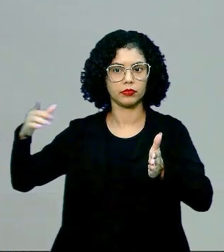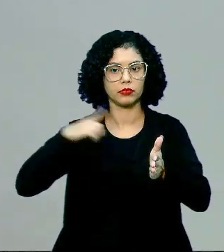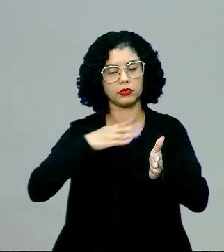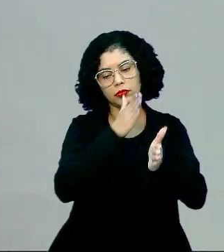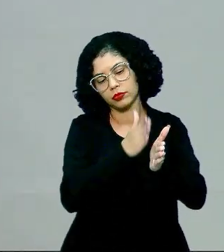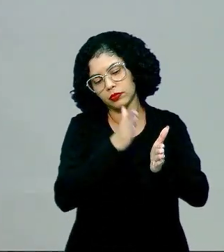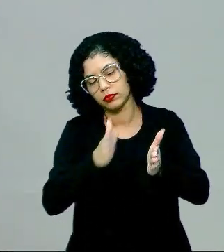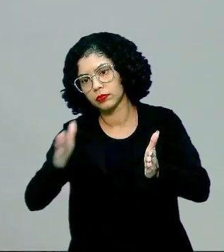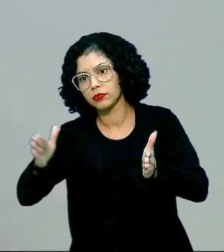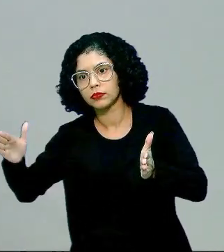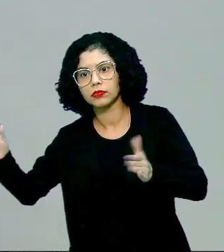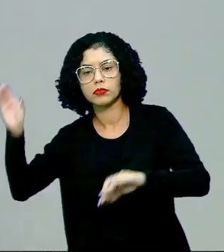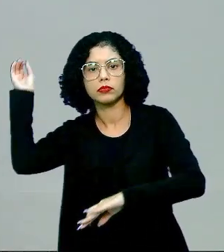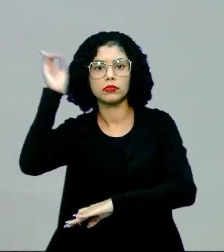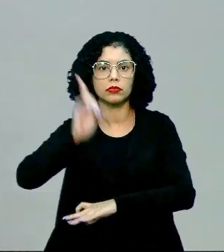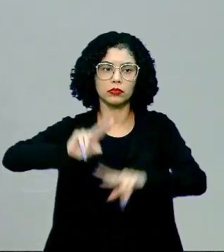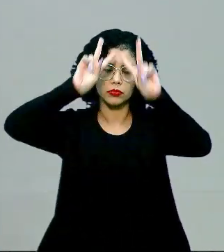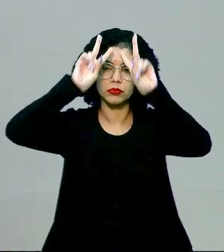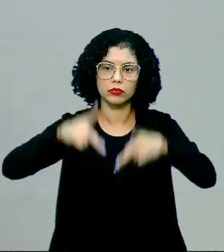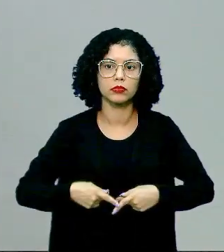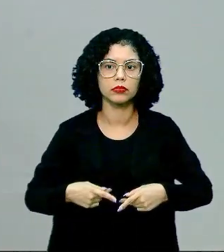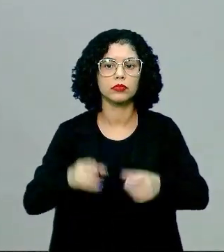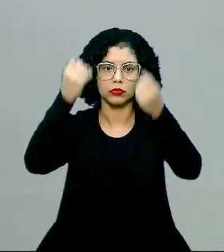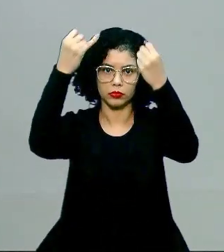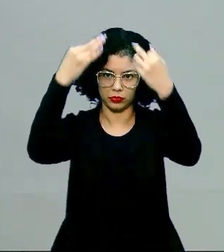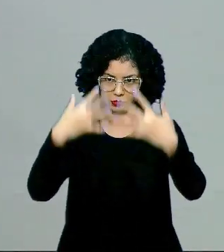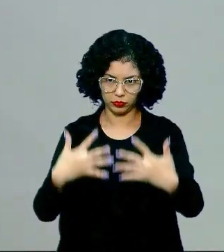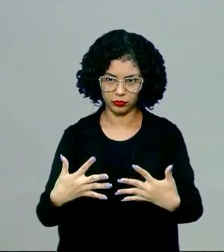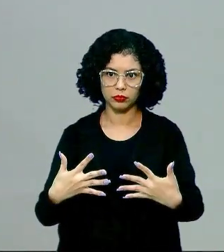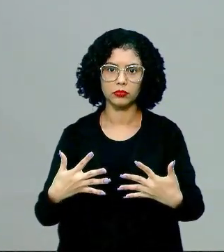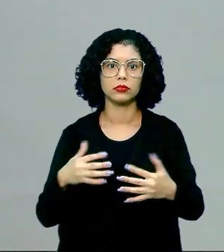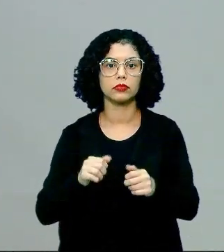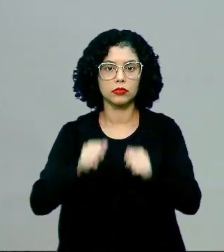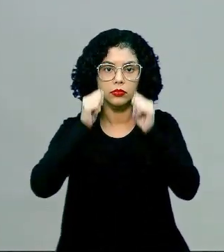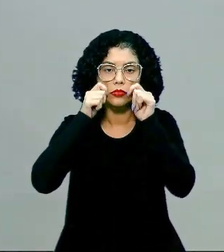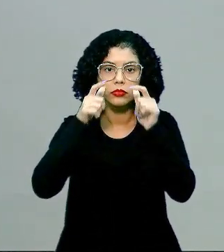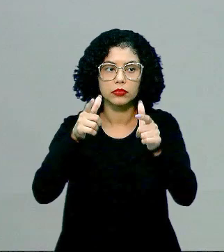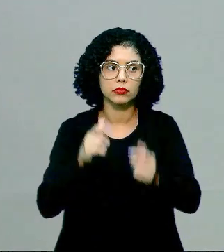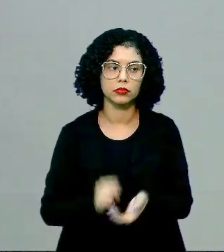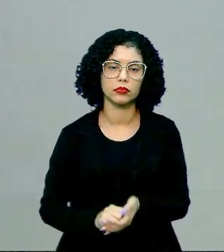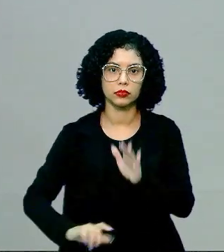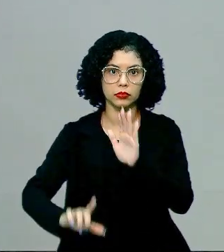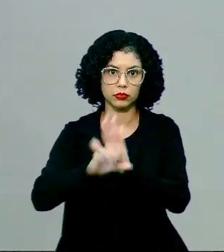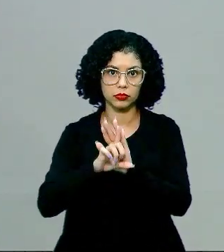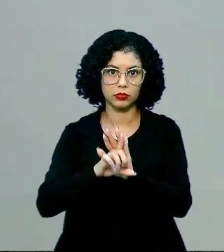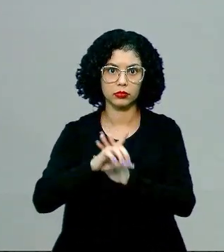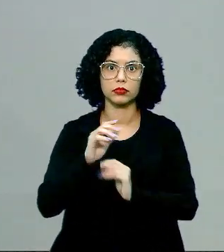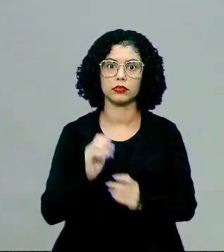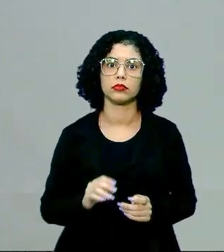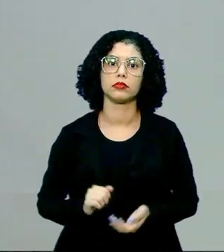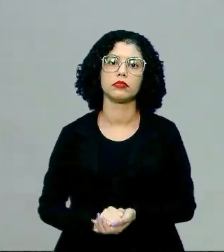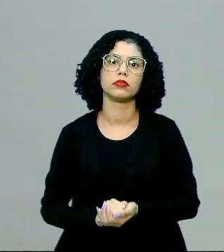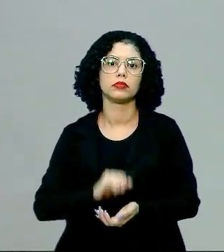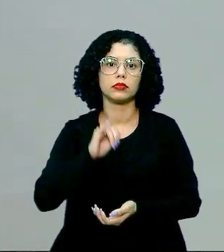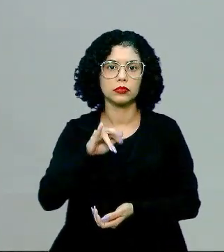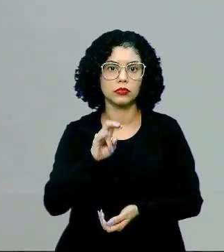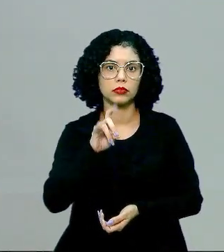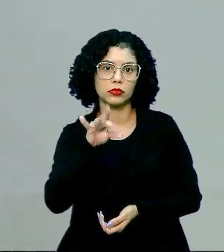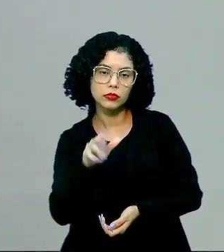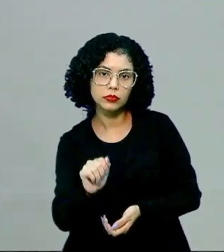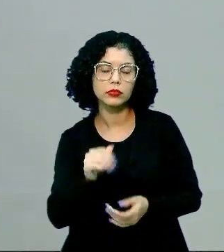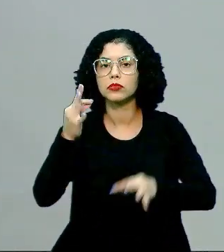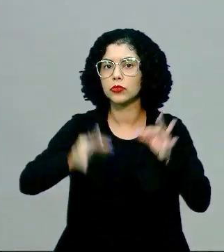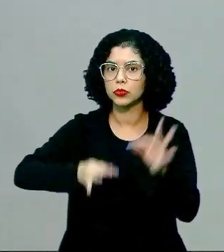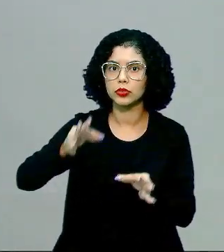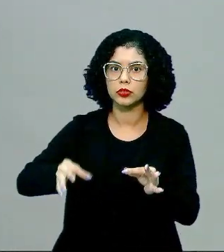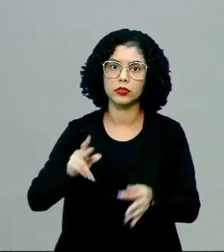sequência de direitos que, no caso, são mencionados. Prestem bem atenção: A lei pondera isonomia